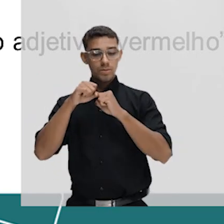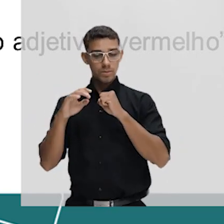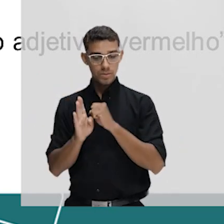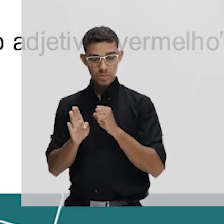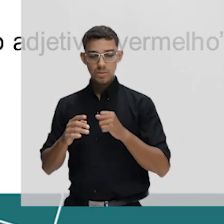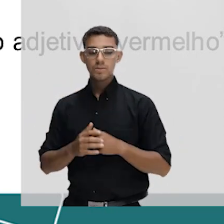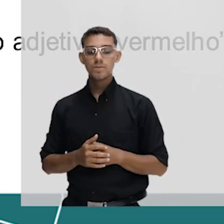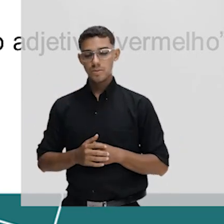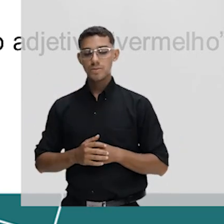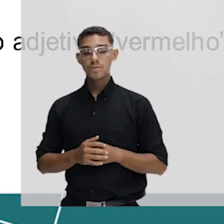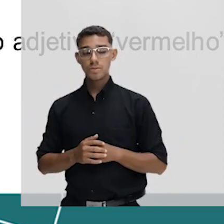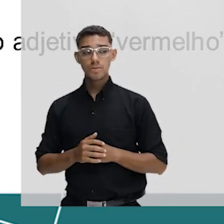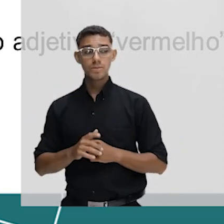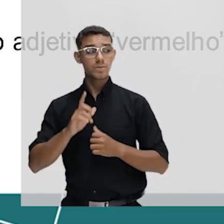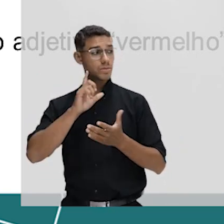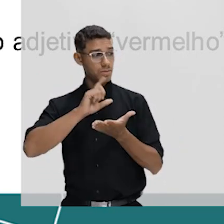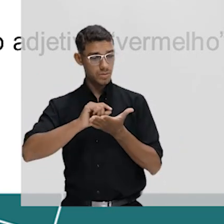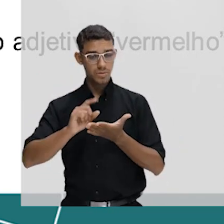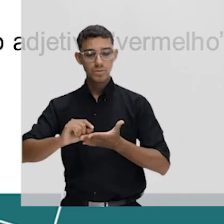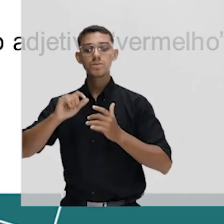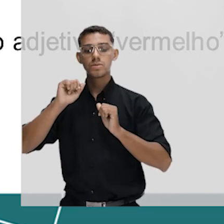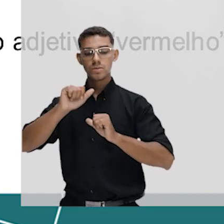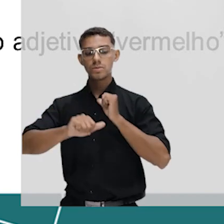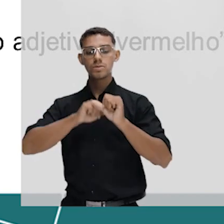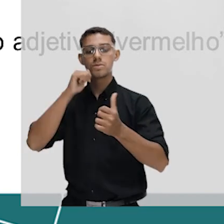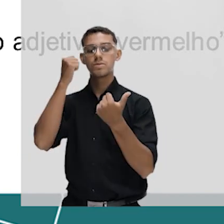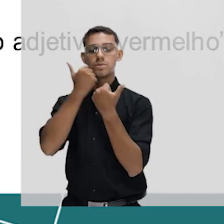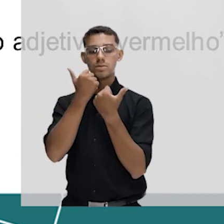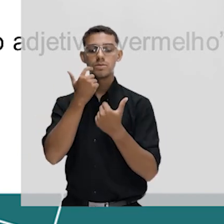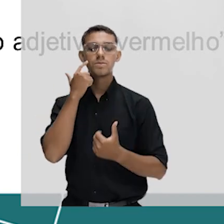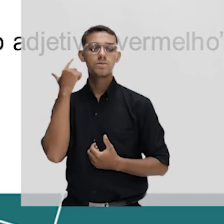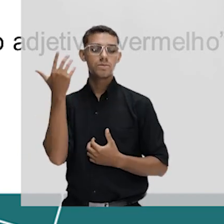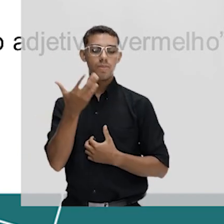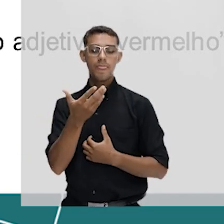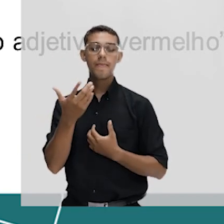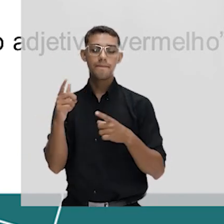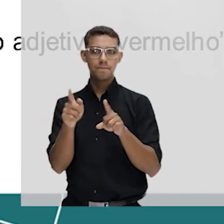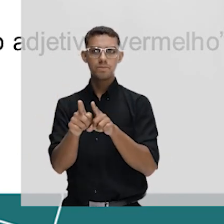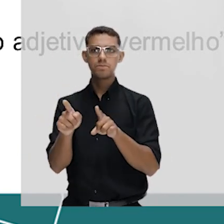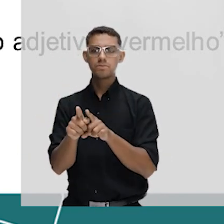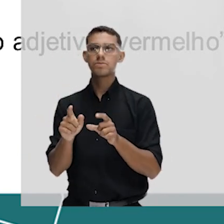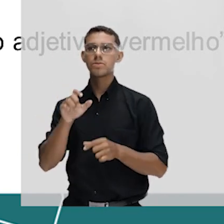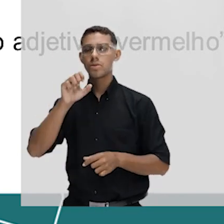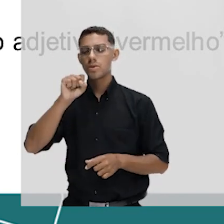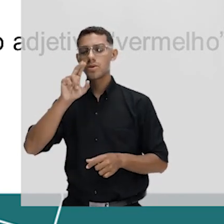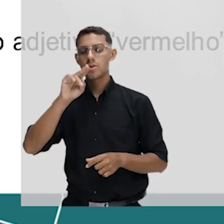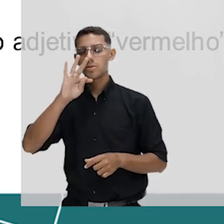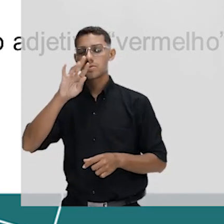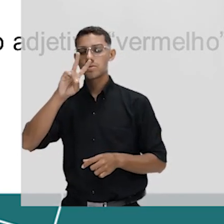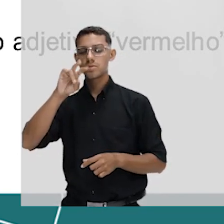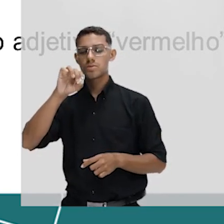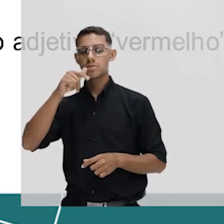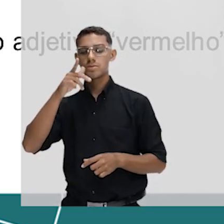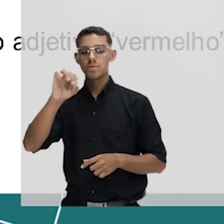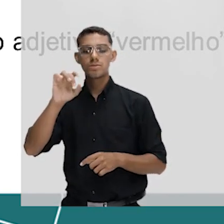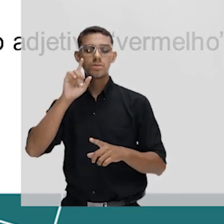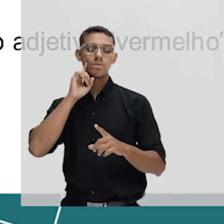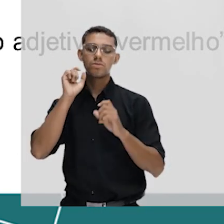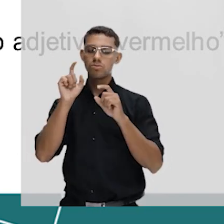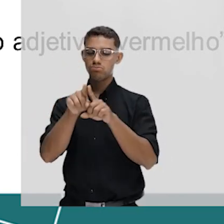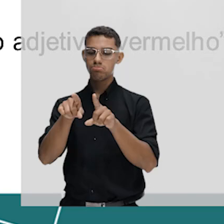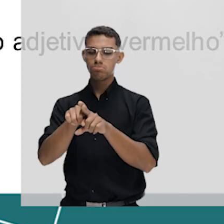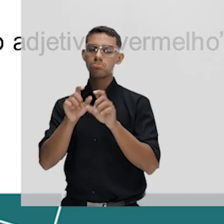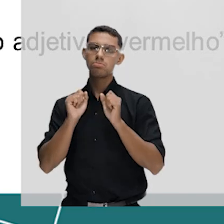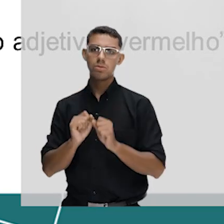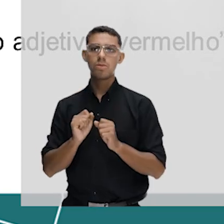substantivo. Então, o artigo ele serve para isso, para fazer essa substantivação. Também serve para isso, né? Além de acompanhar o substantivo, ele pode